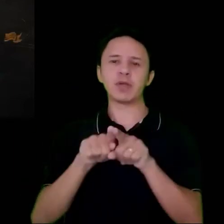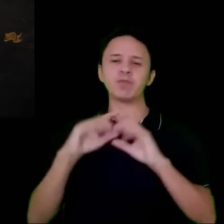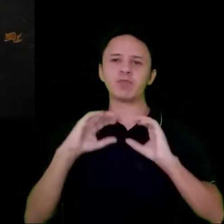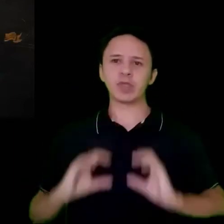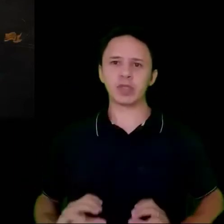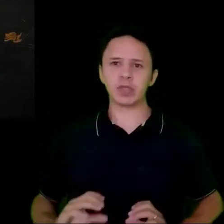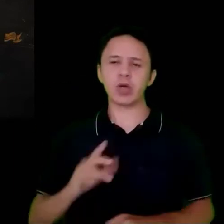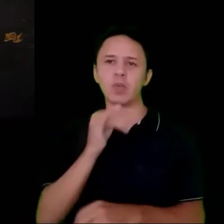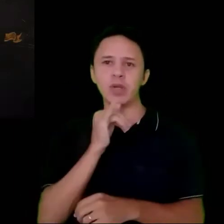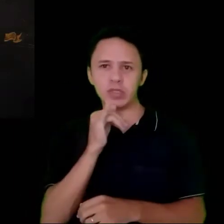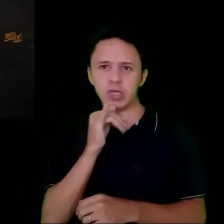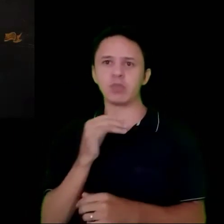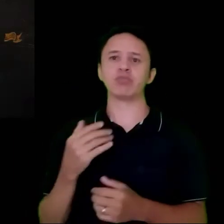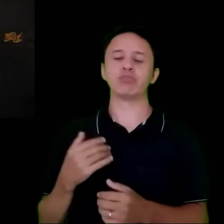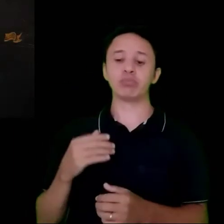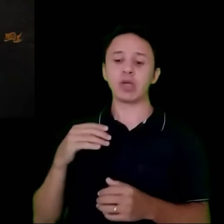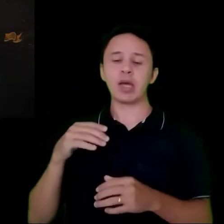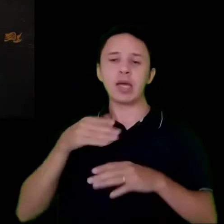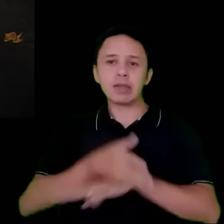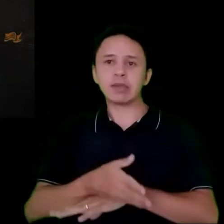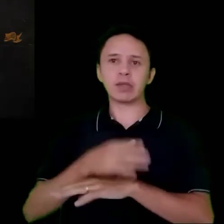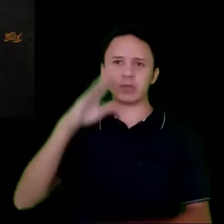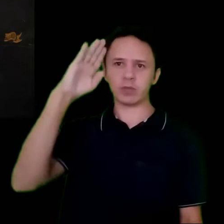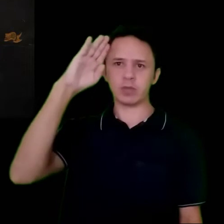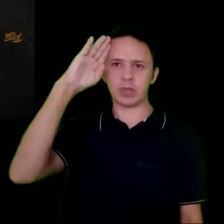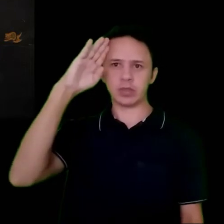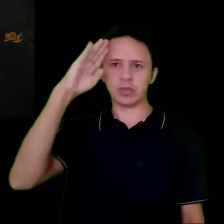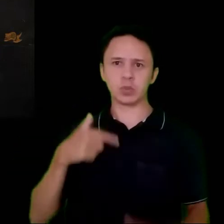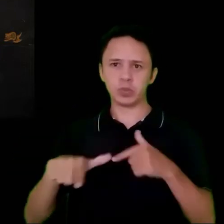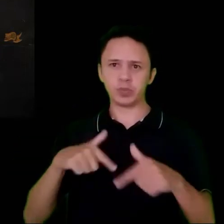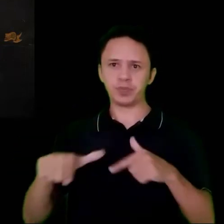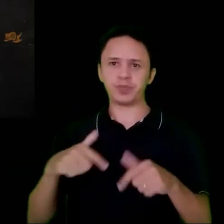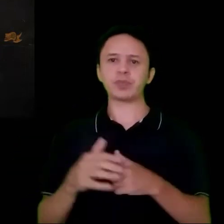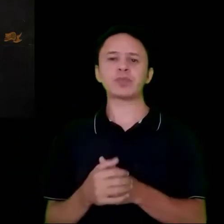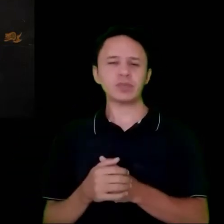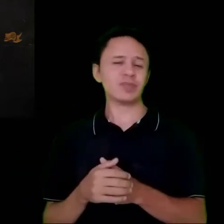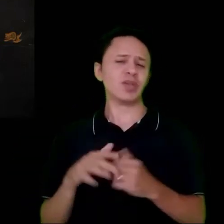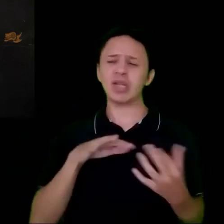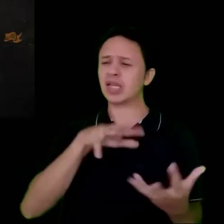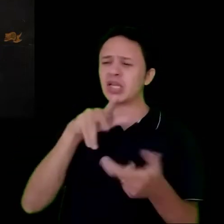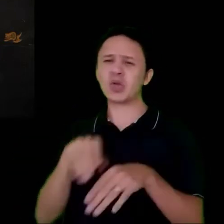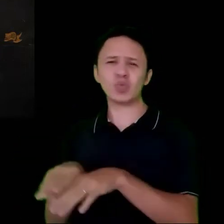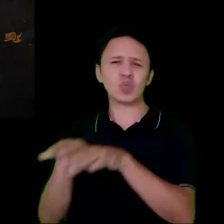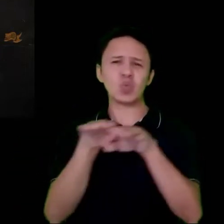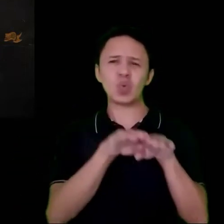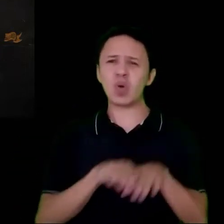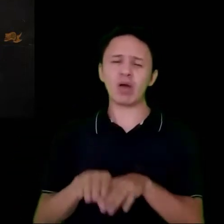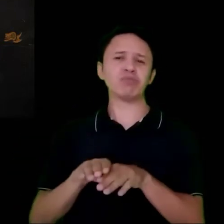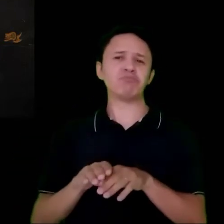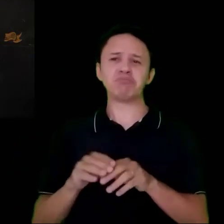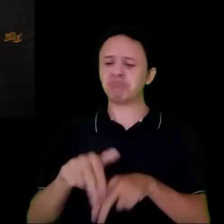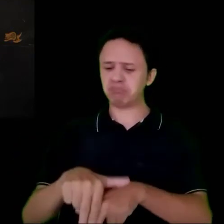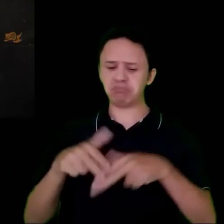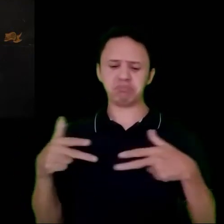sua cidadania, por exemplo, pelo serviço militar. E é importante notar que esses mecanismos eram universais, sem